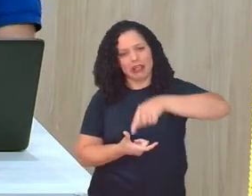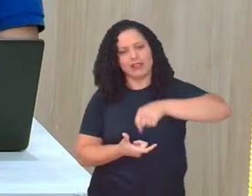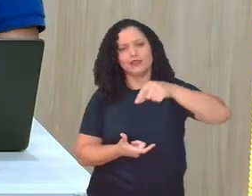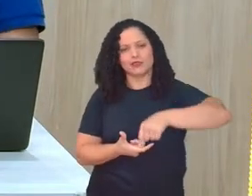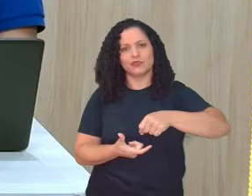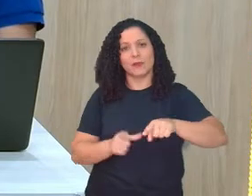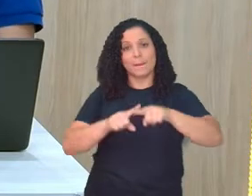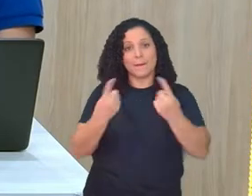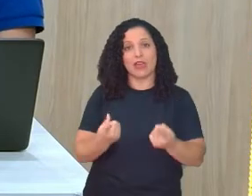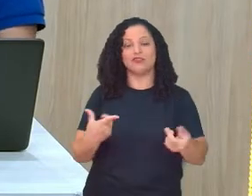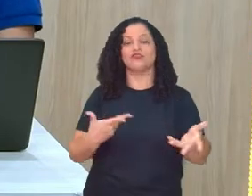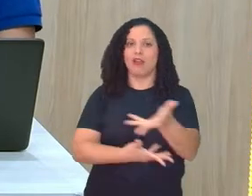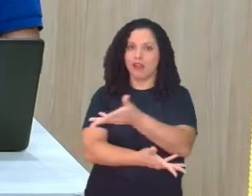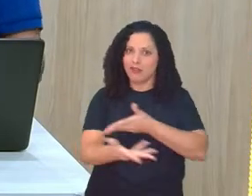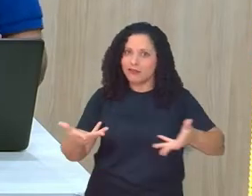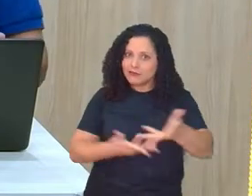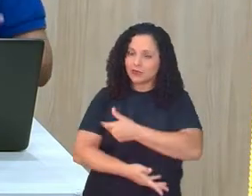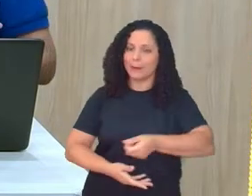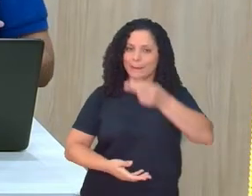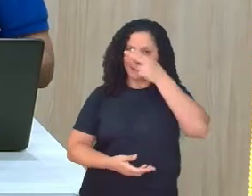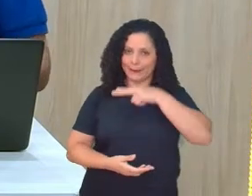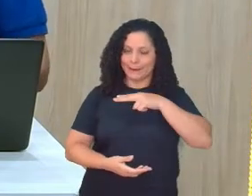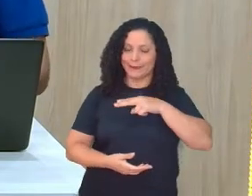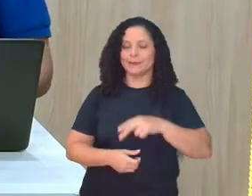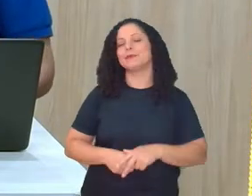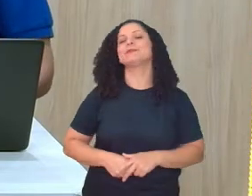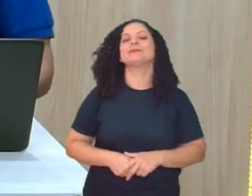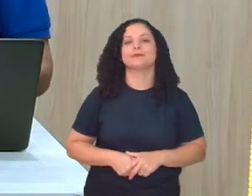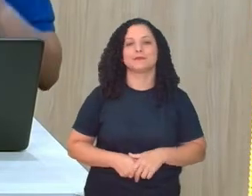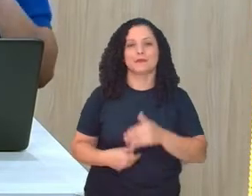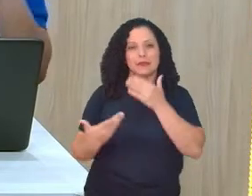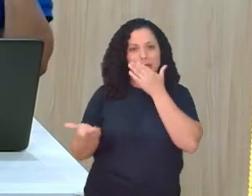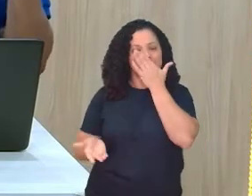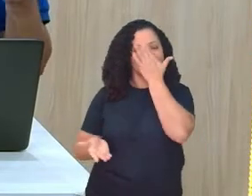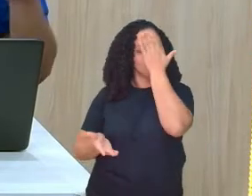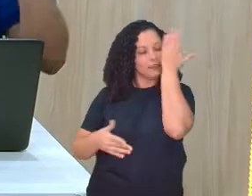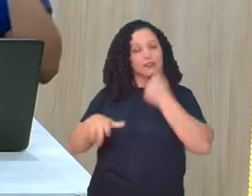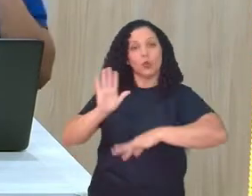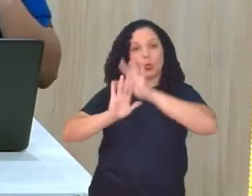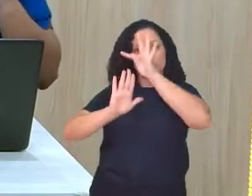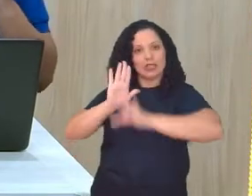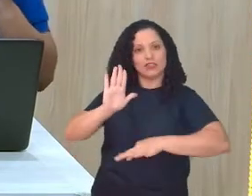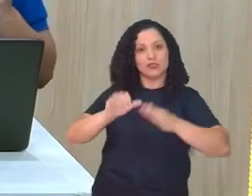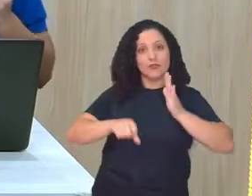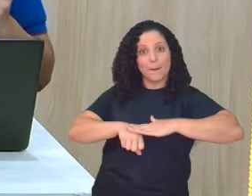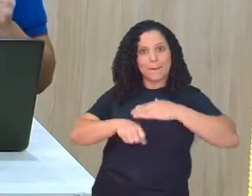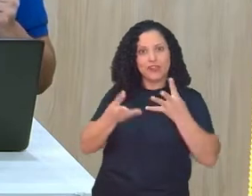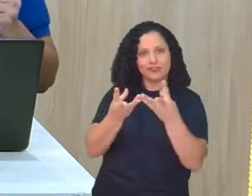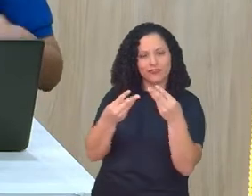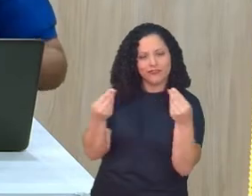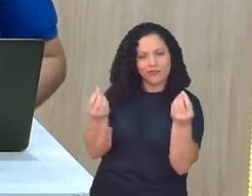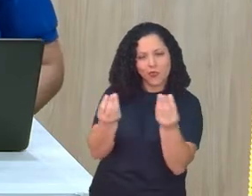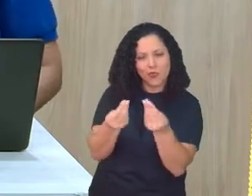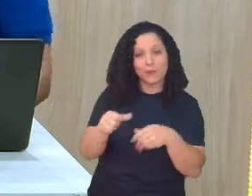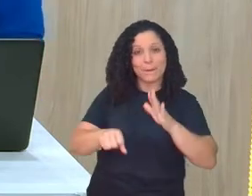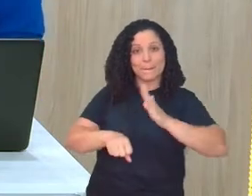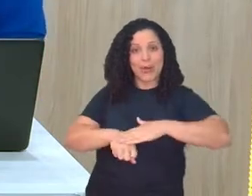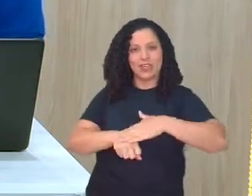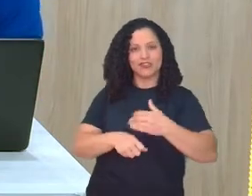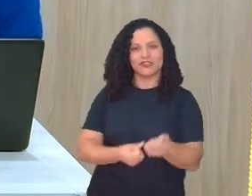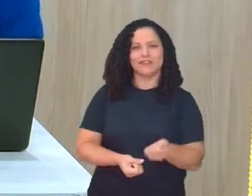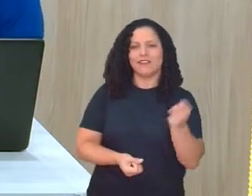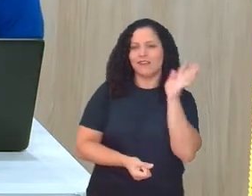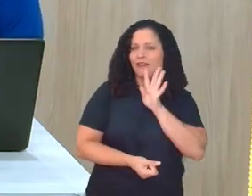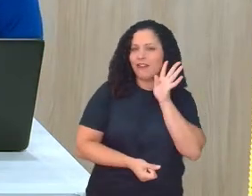relação semântica. Isso. Mas eu não estou repetindo. E aí o texto fica o quê? Mais interessante, mais fluido e mais rico. Isso